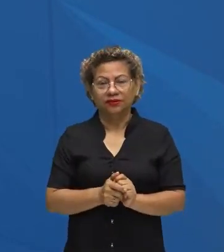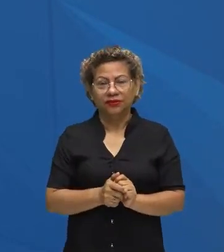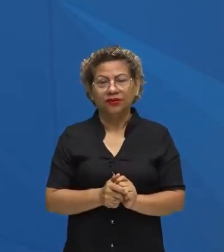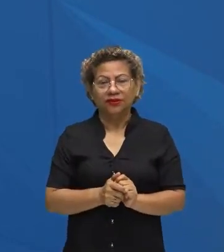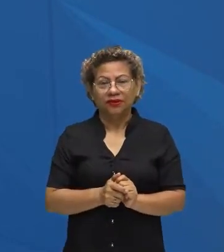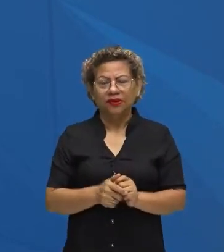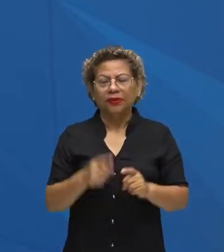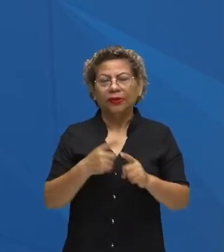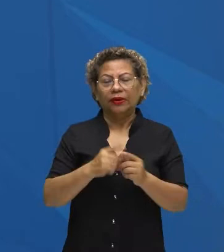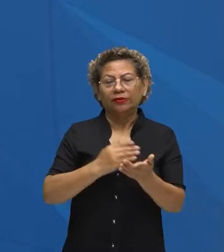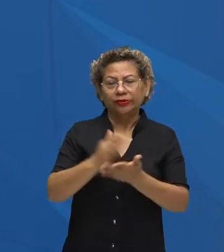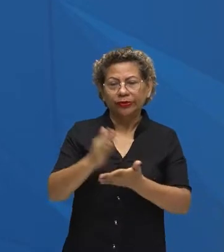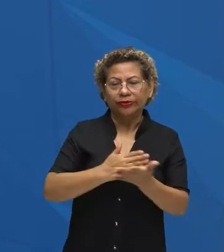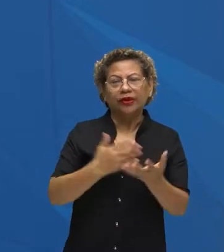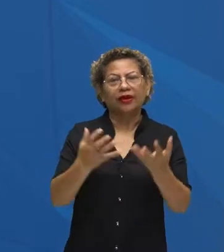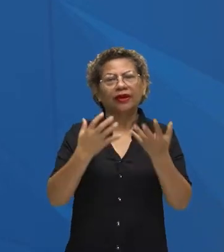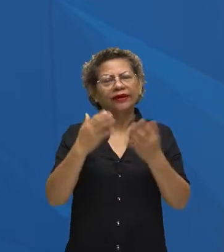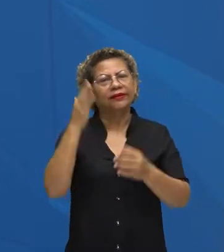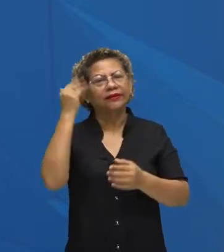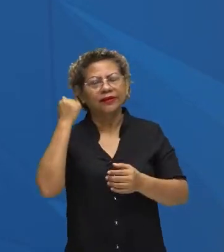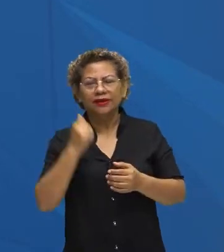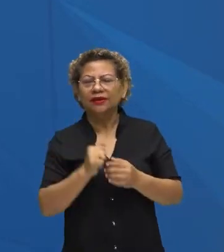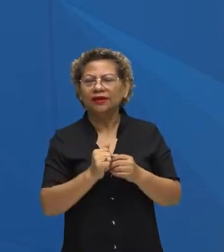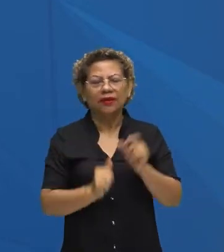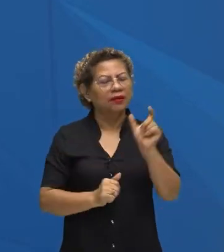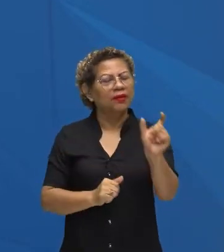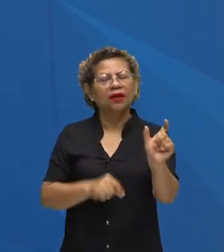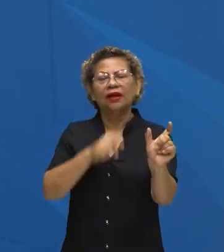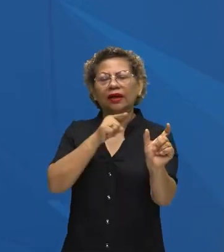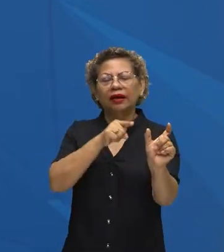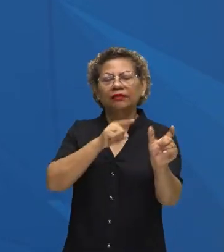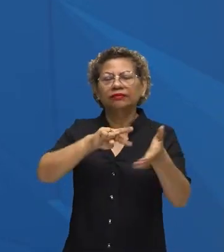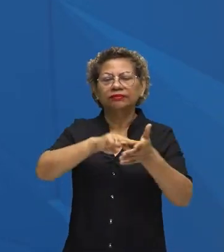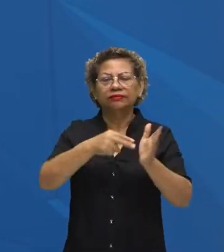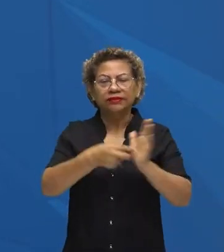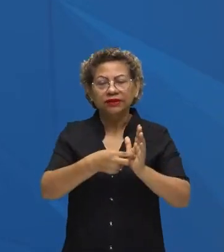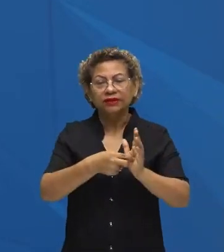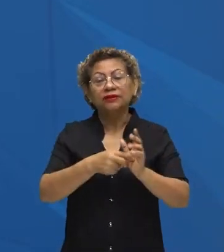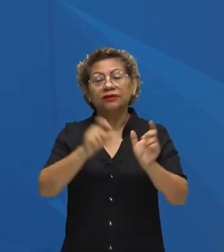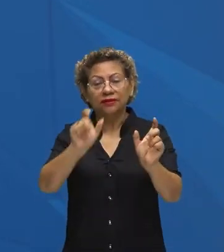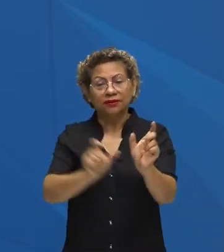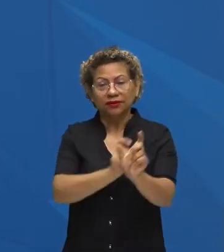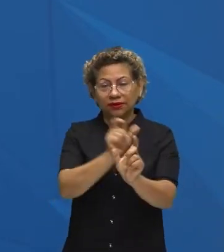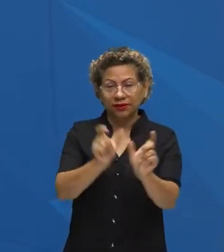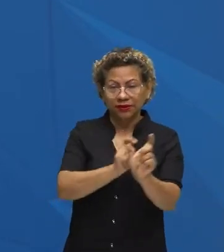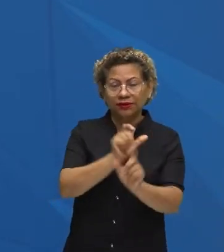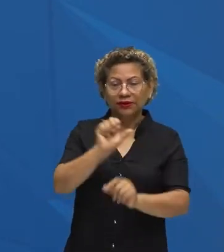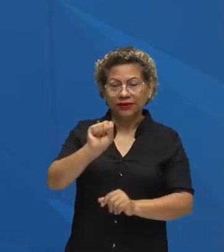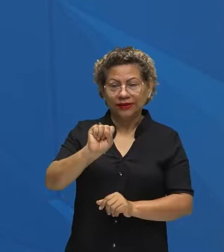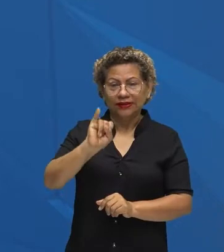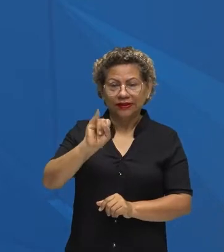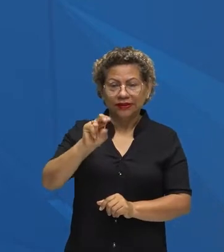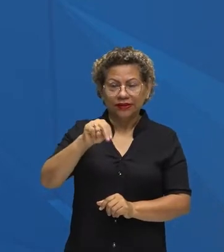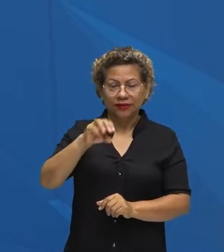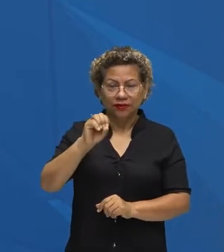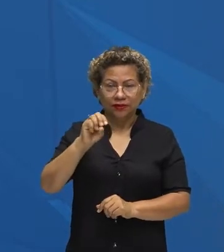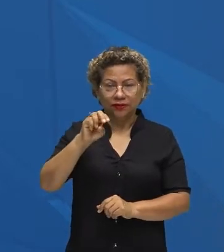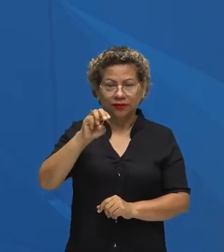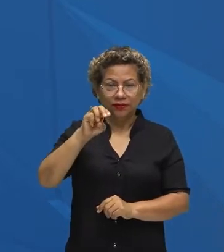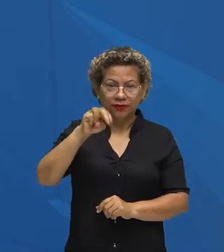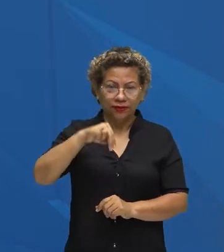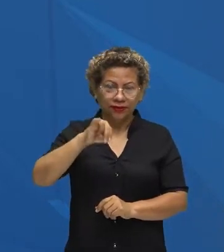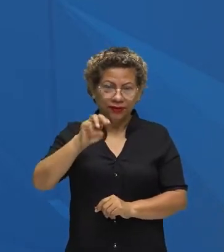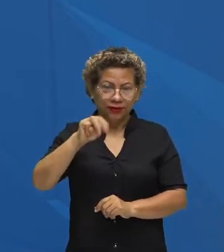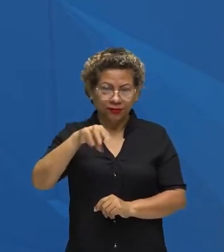de provérbios, ditos populares, eles acabam sendo sinônimos para o que a gente tanto está falando aqui, né? Do